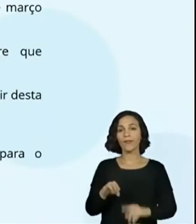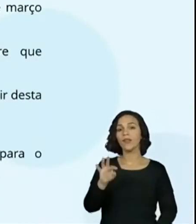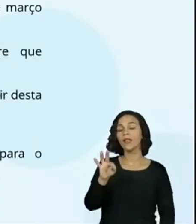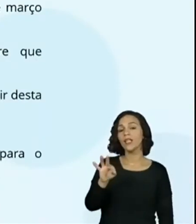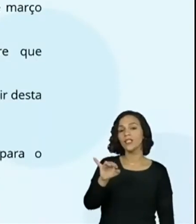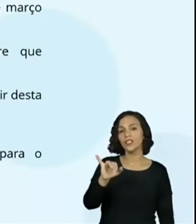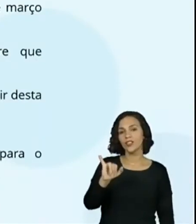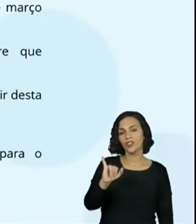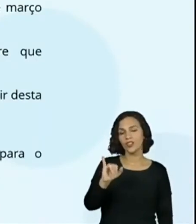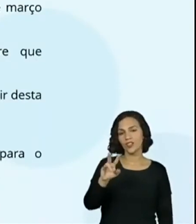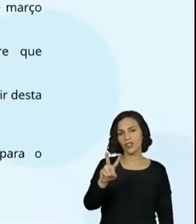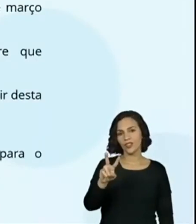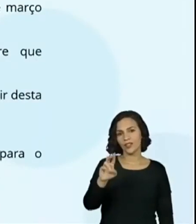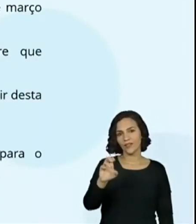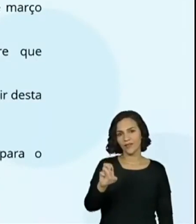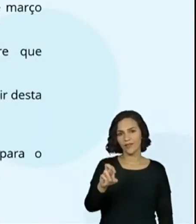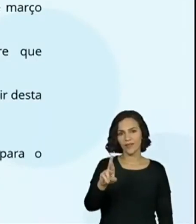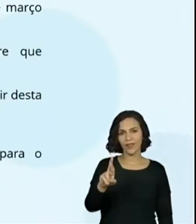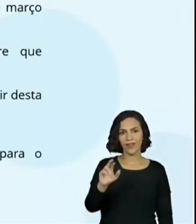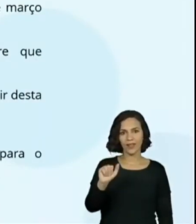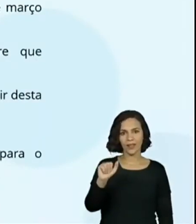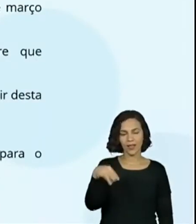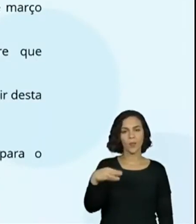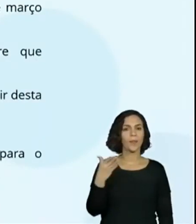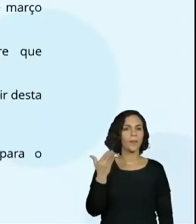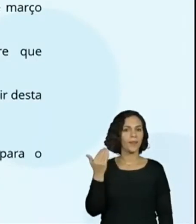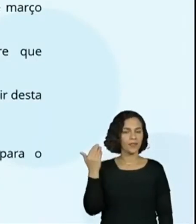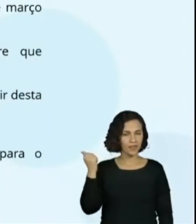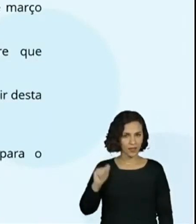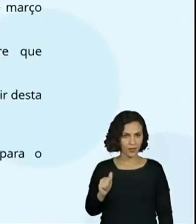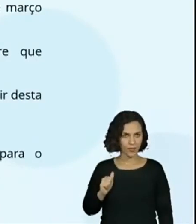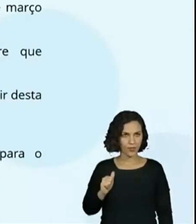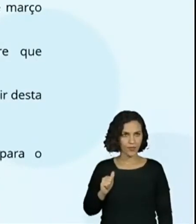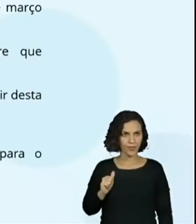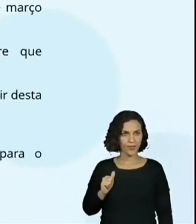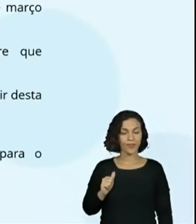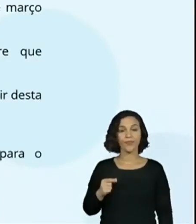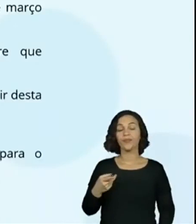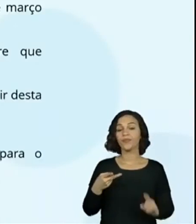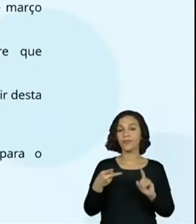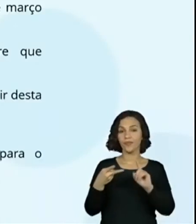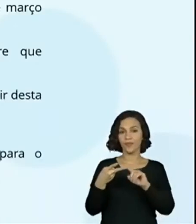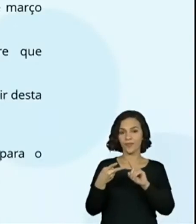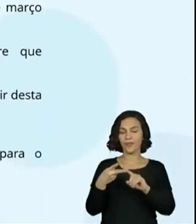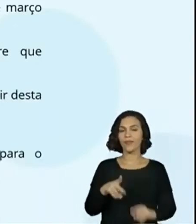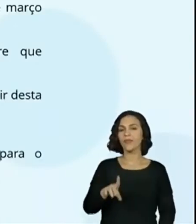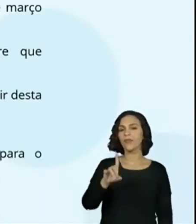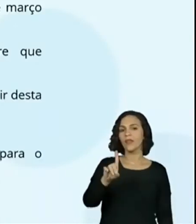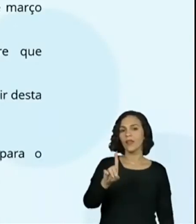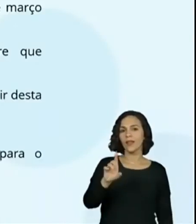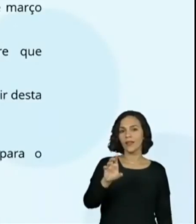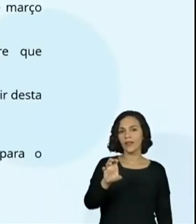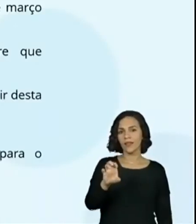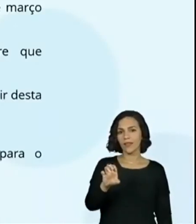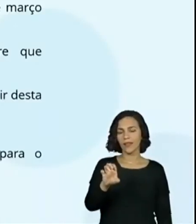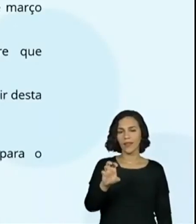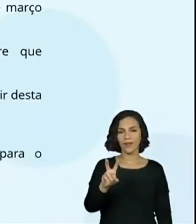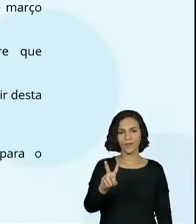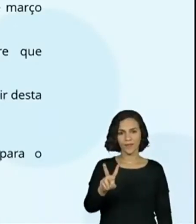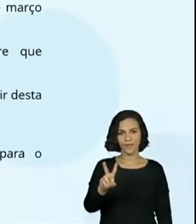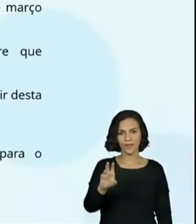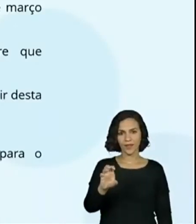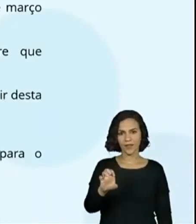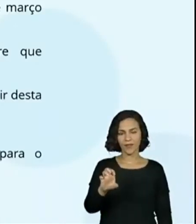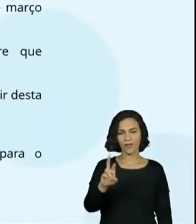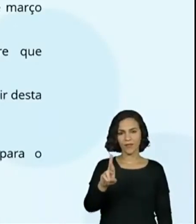vão printando. Isso. A outra era as crianças deverão. Tem